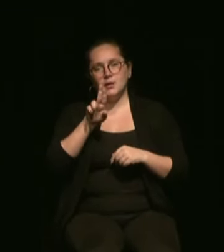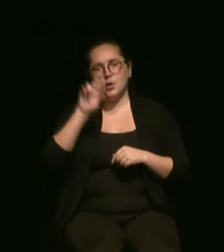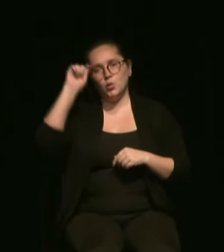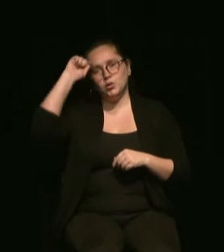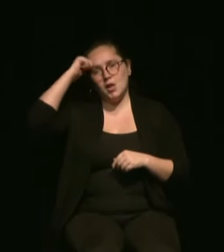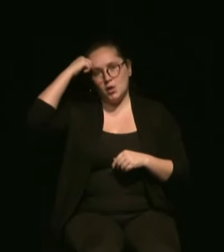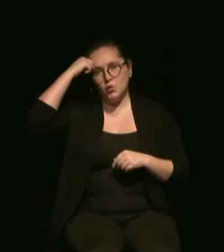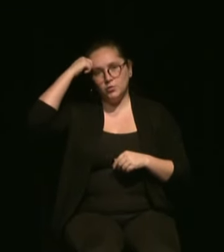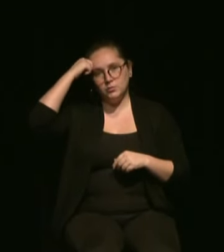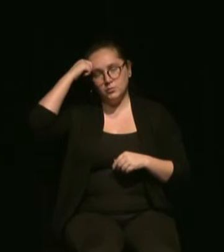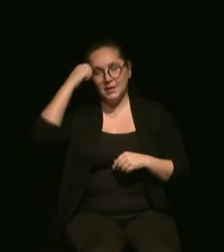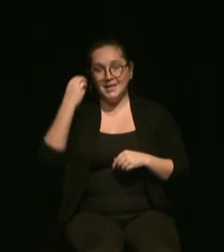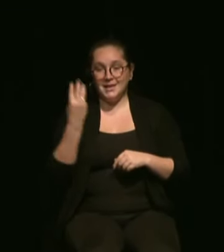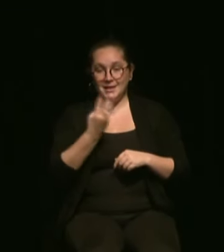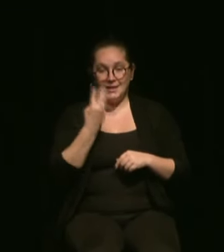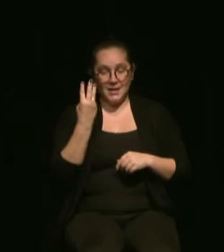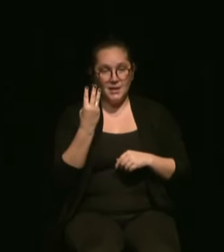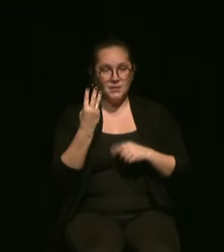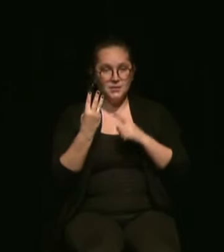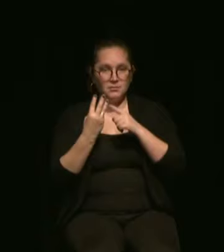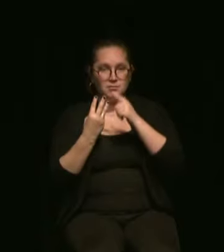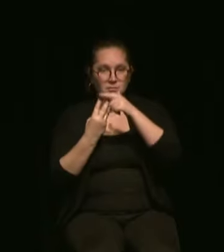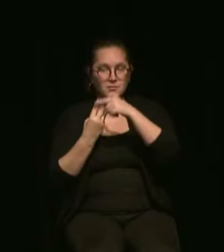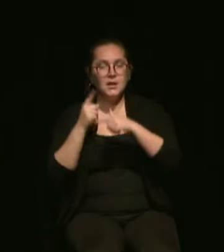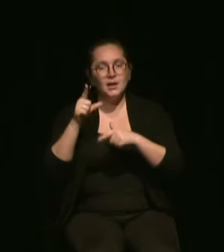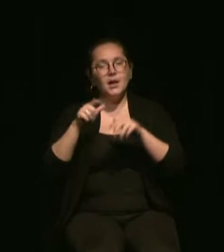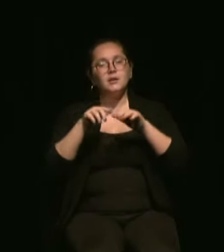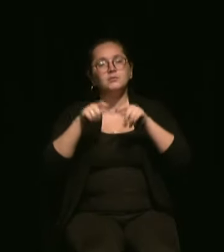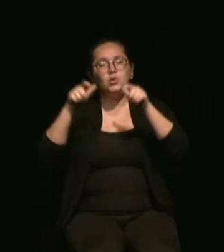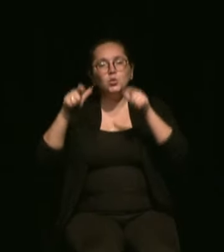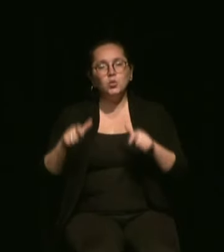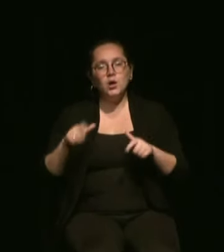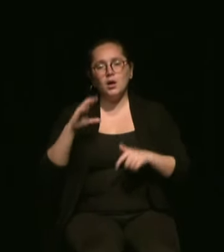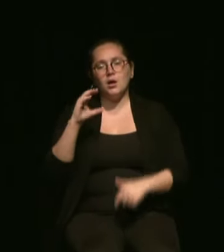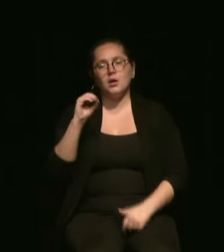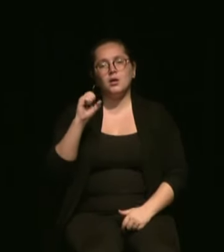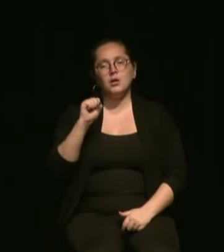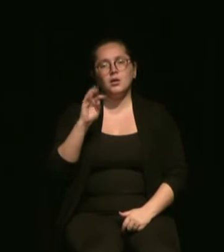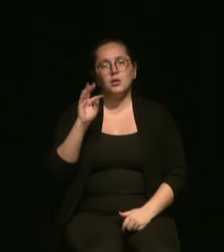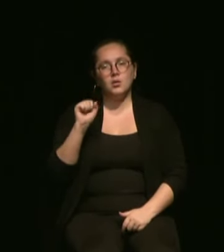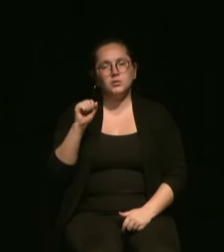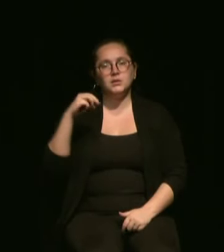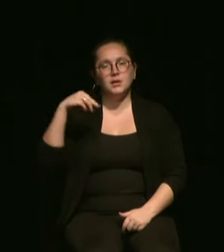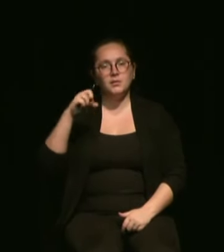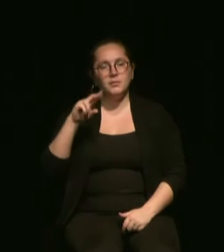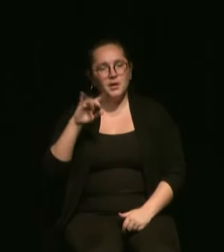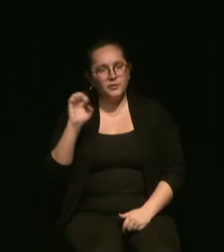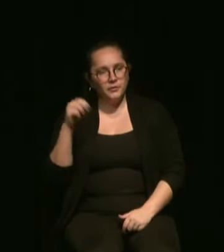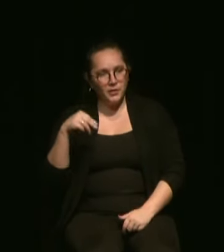que são três personagens e Abidjan, na Costa do Marfim, que hoje em dia tem outro nome, eu acho que é Guiné